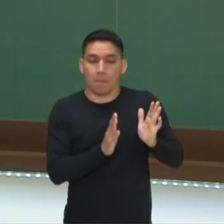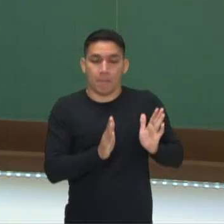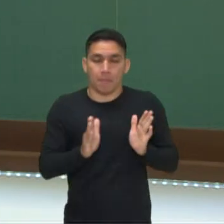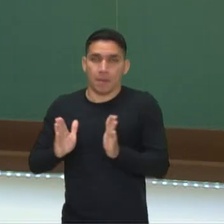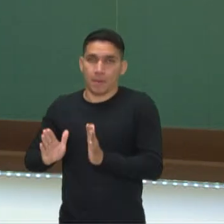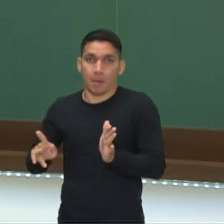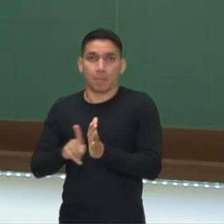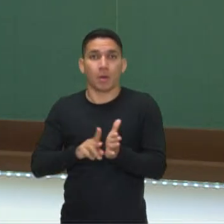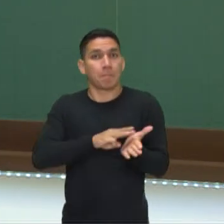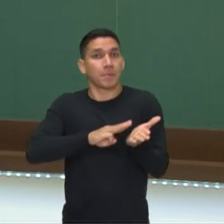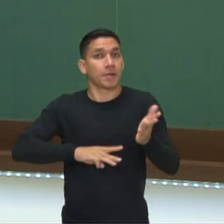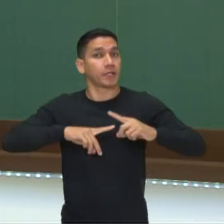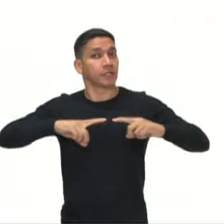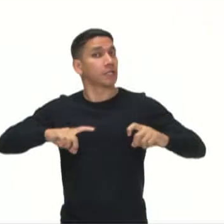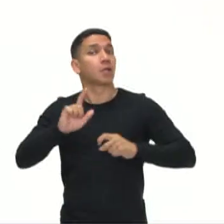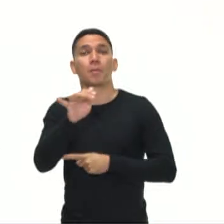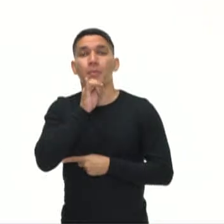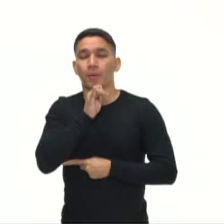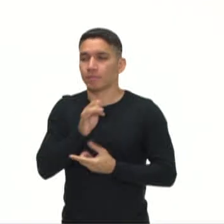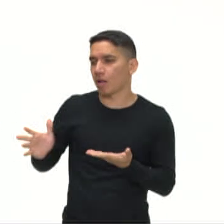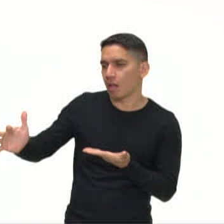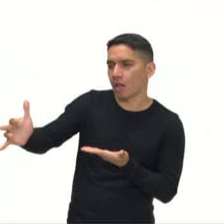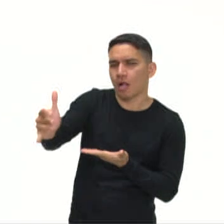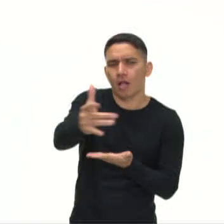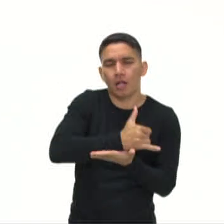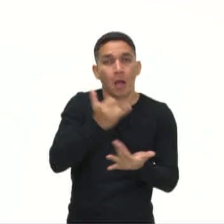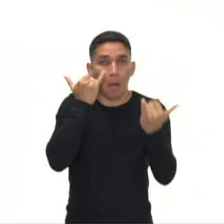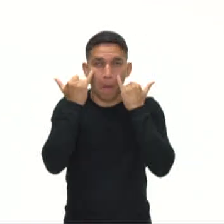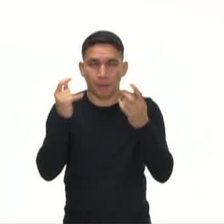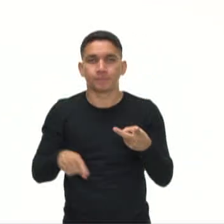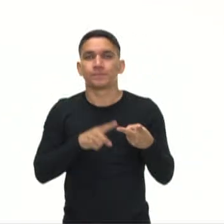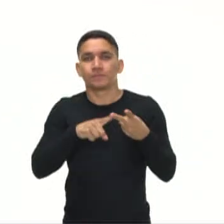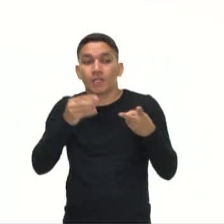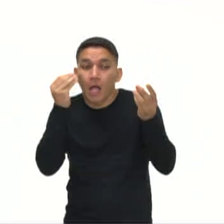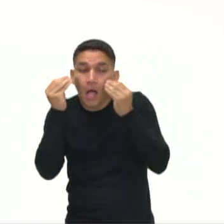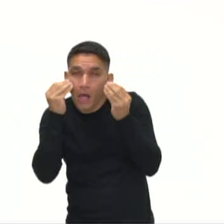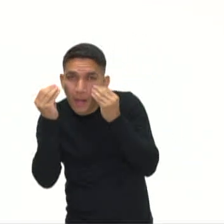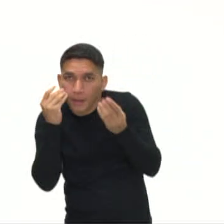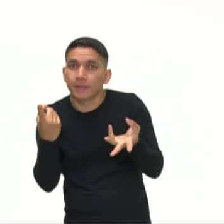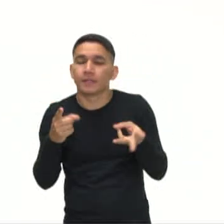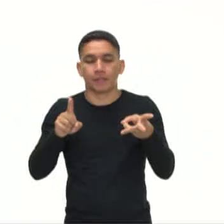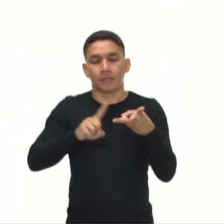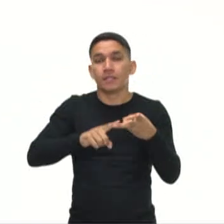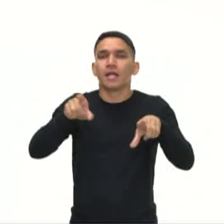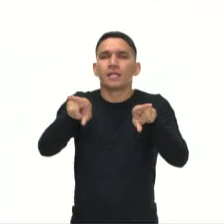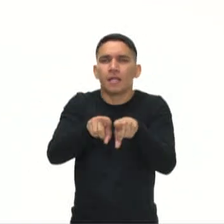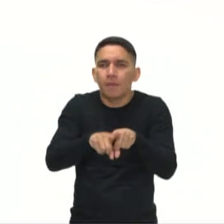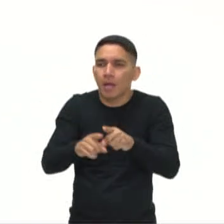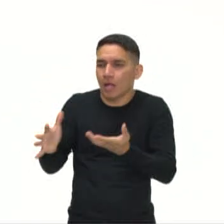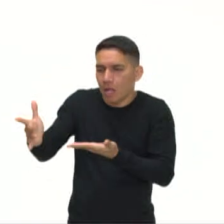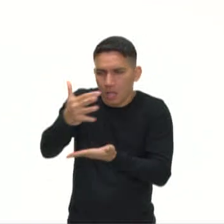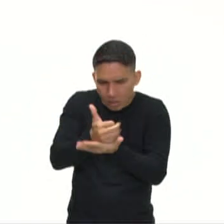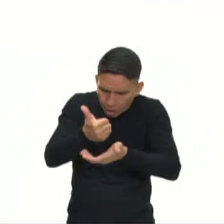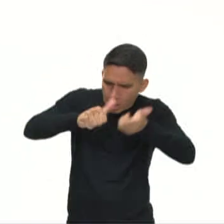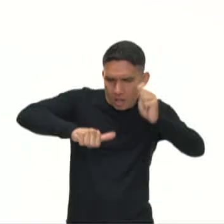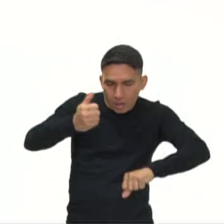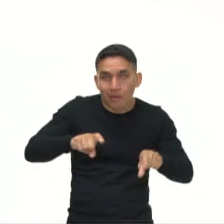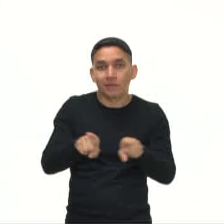método científico, como a coleta de dados, a experimentação, a análise dos dados e a